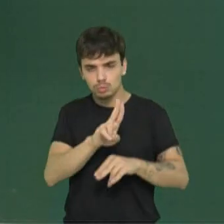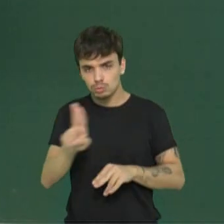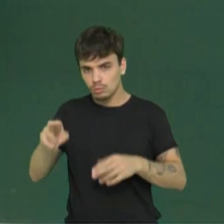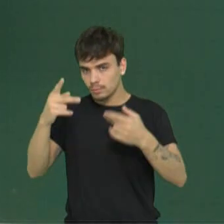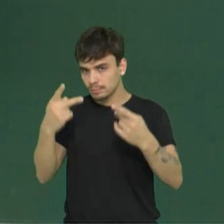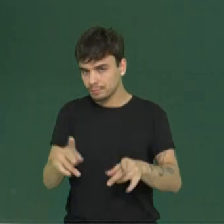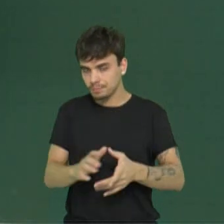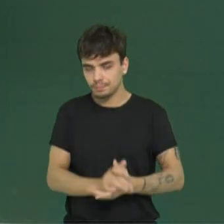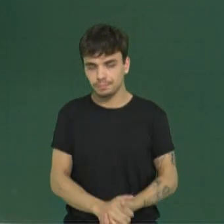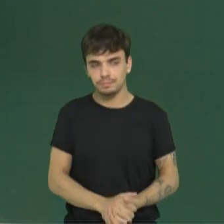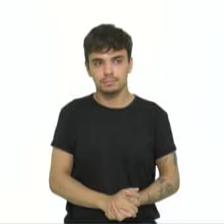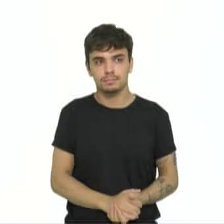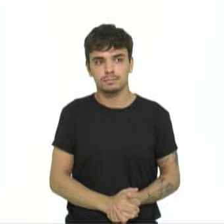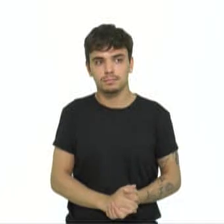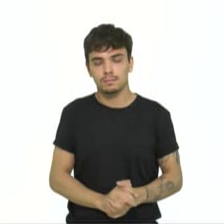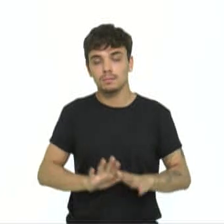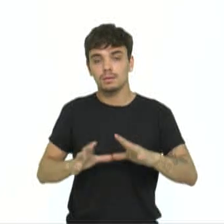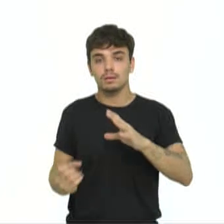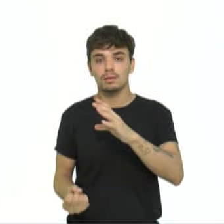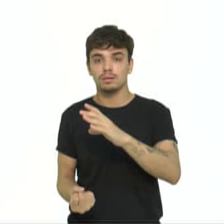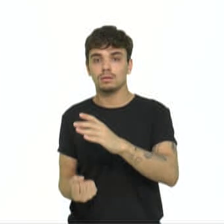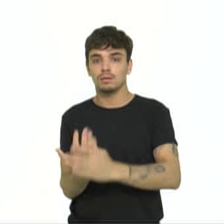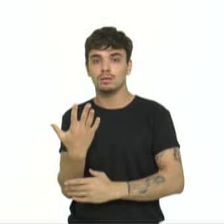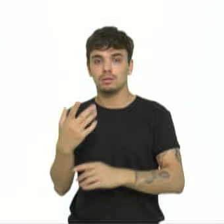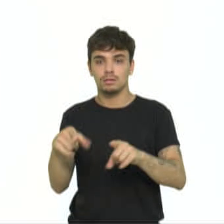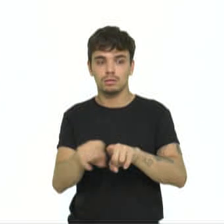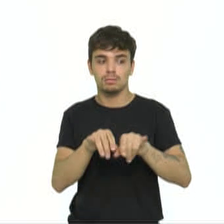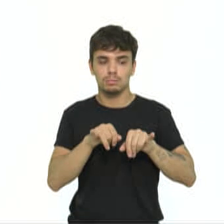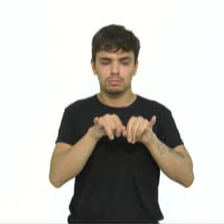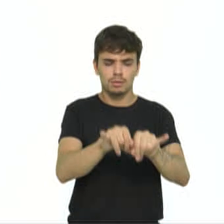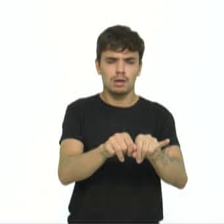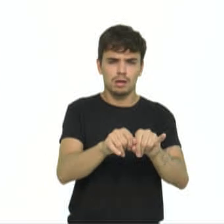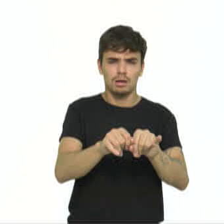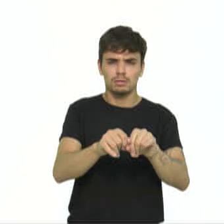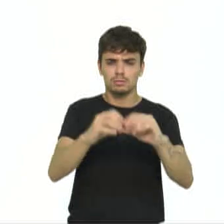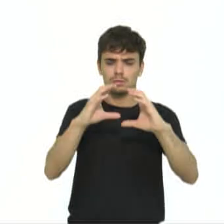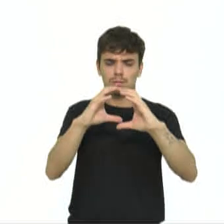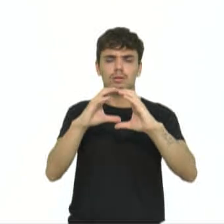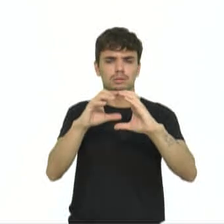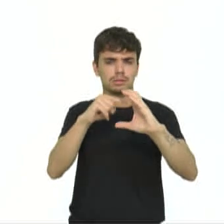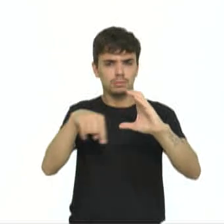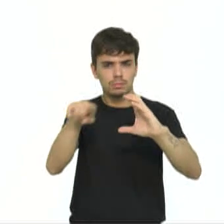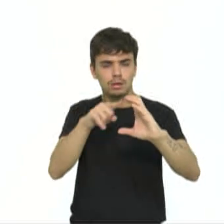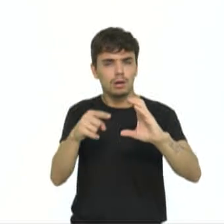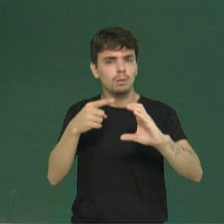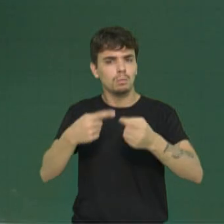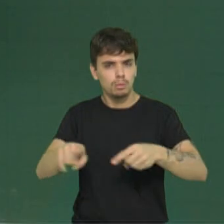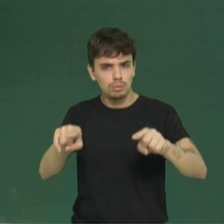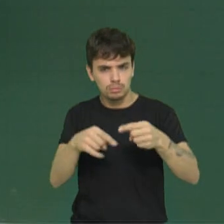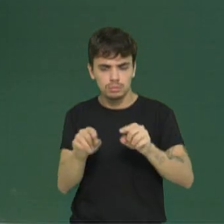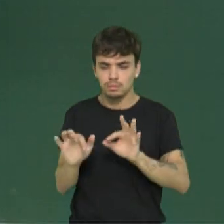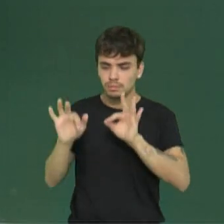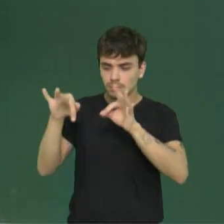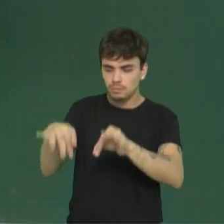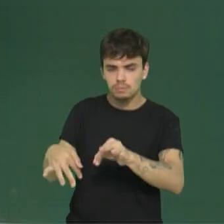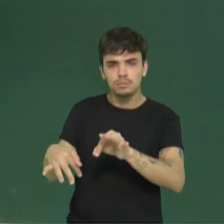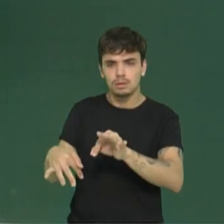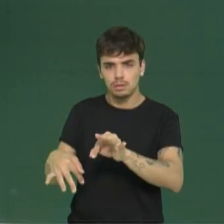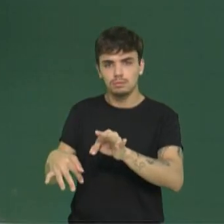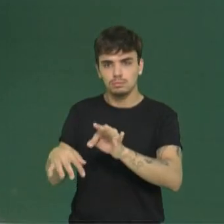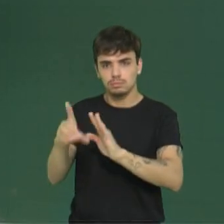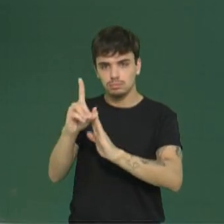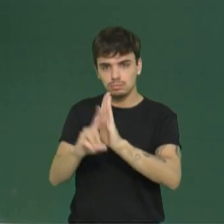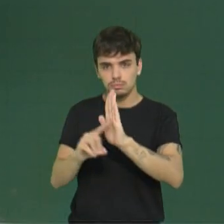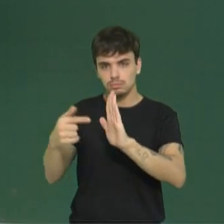nossas. Então, com a criação e o comércio dos CDs, isso a gente já está falando final da década de